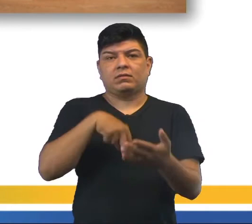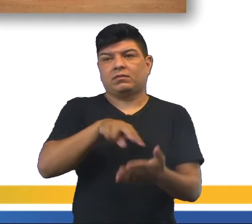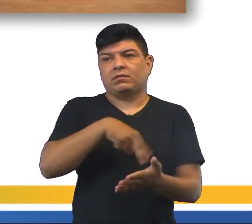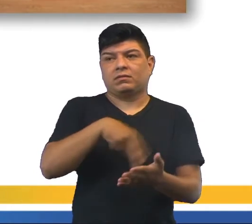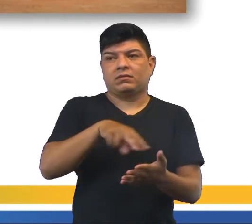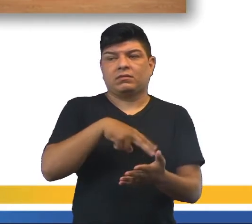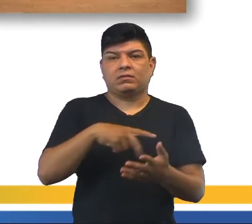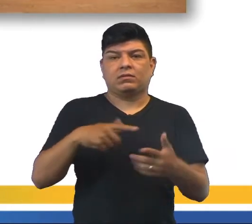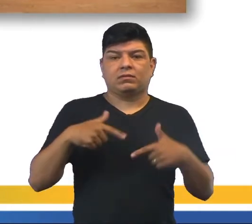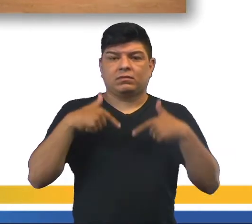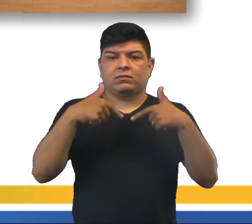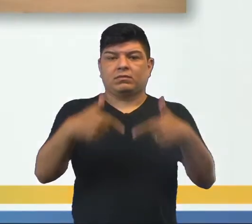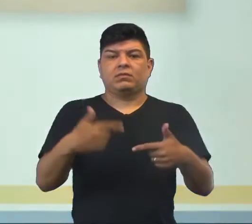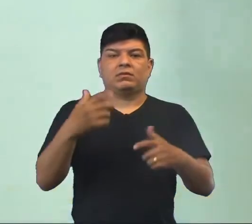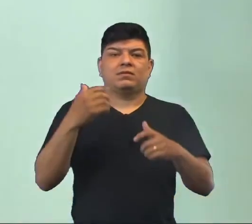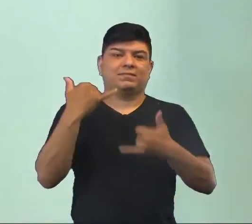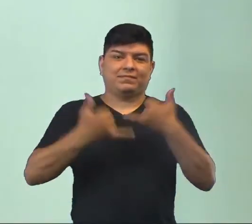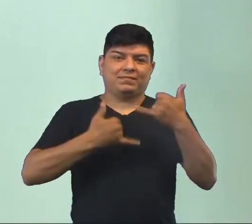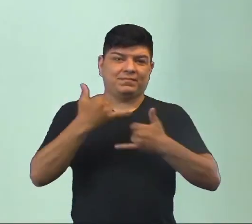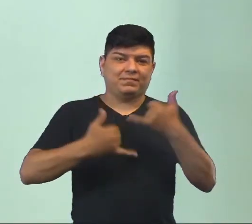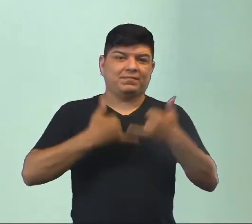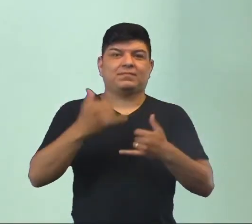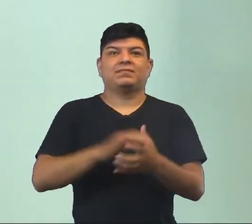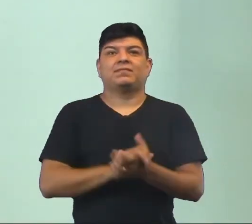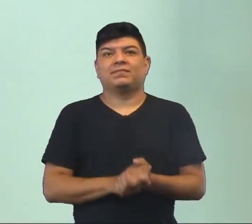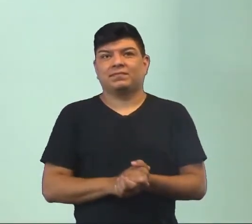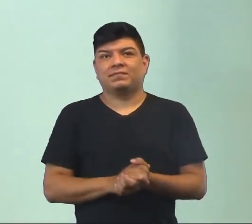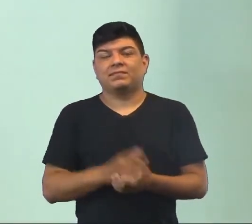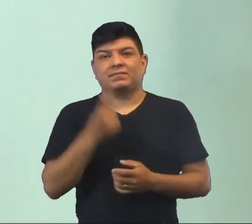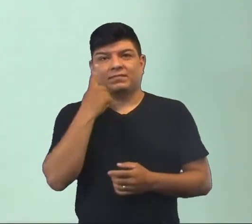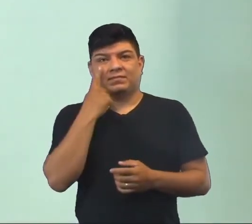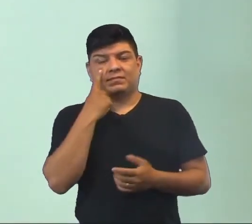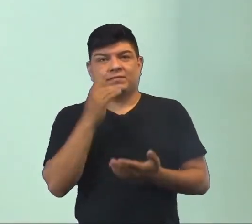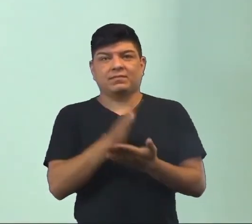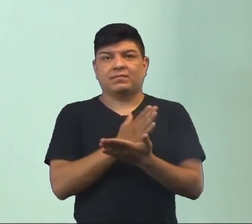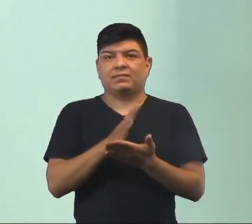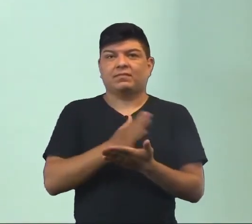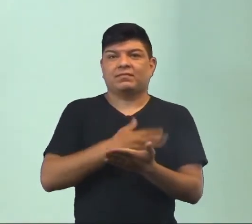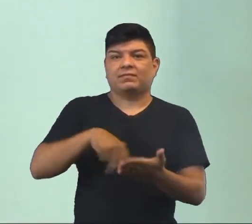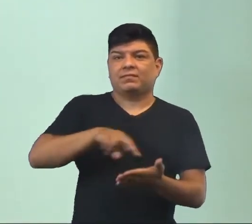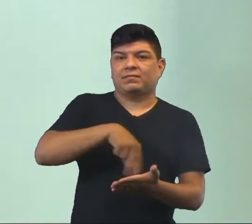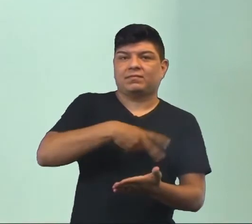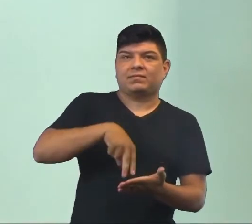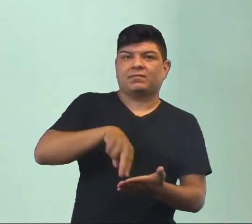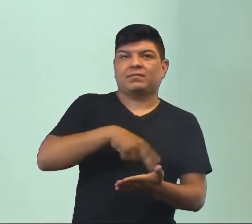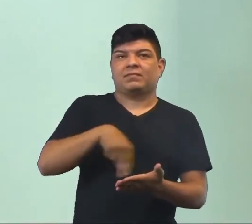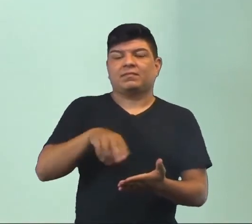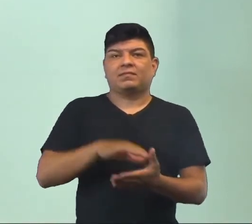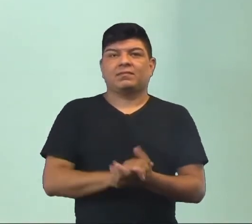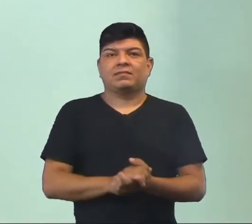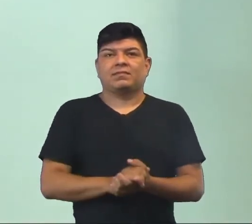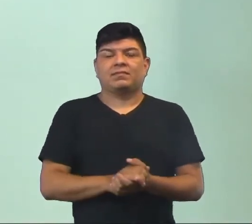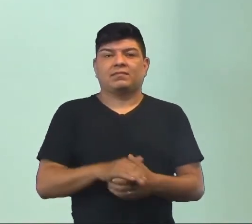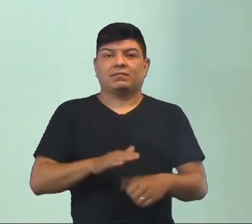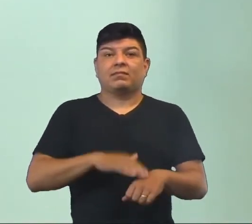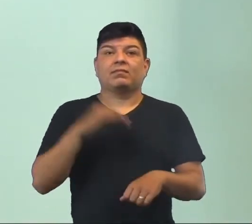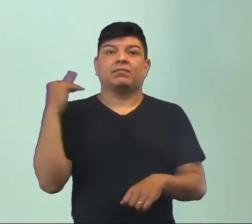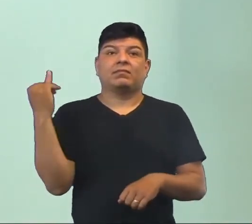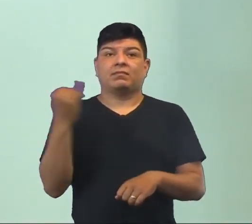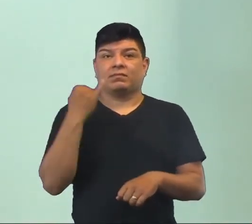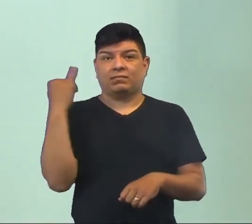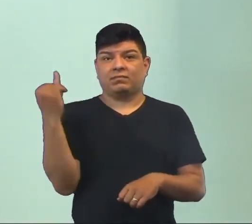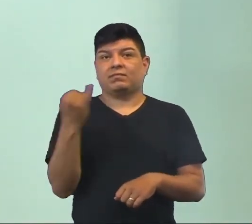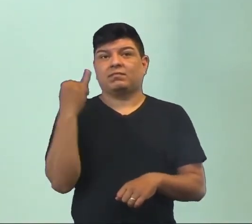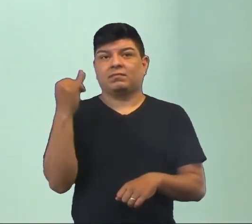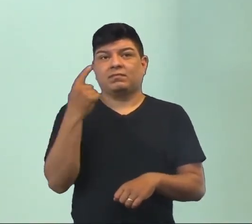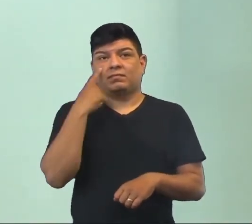dança, luta e brincadeira. Então, a gente viu aí algumas danças, né, muito interessantes, que a